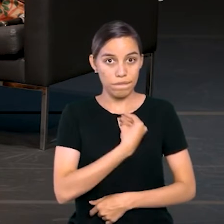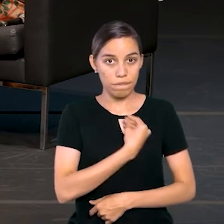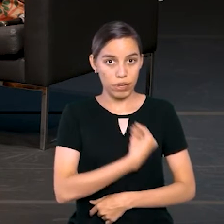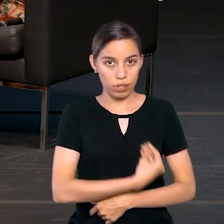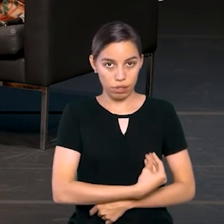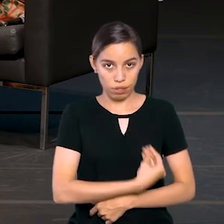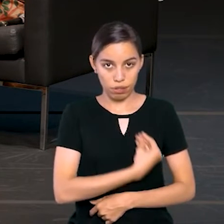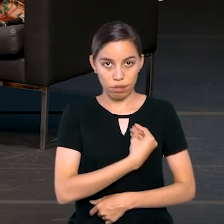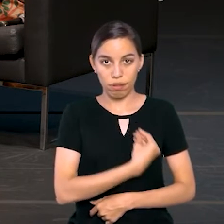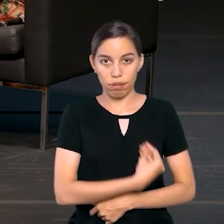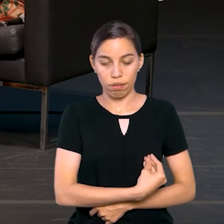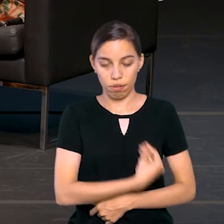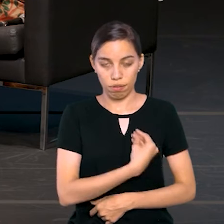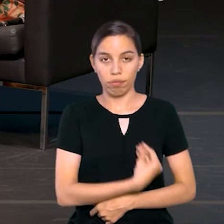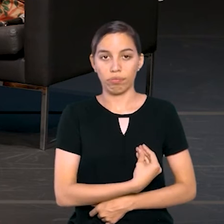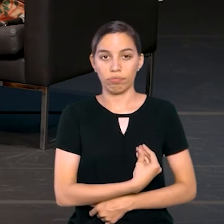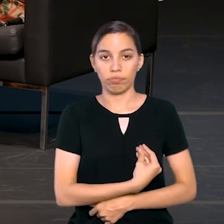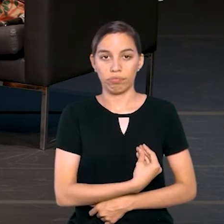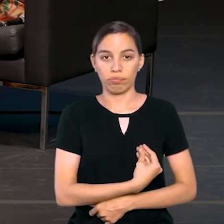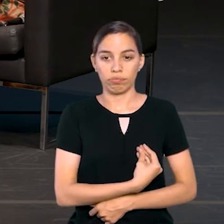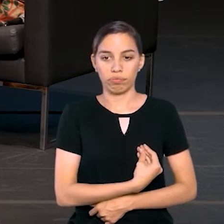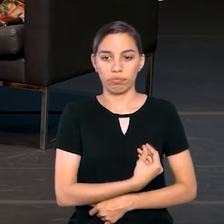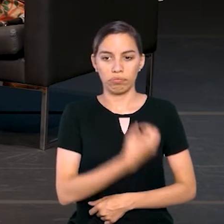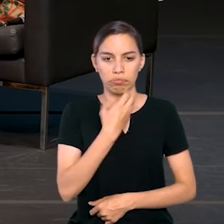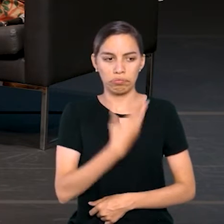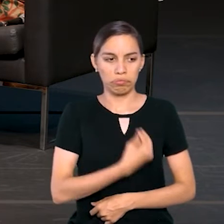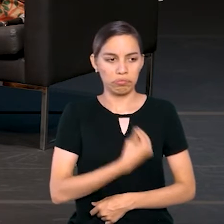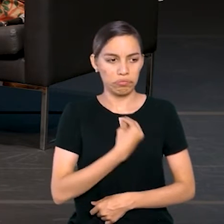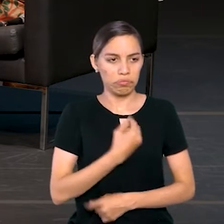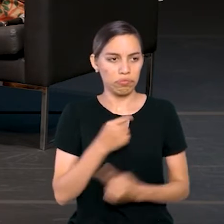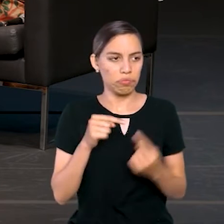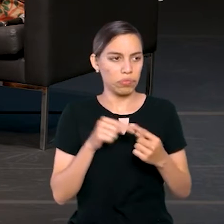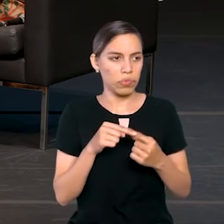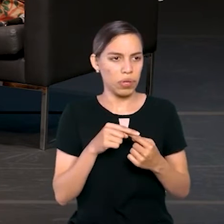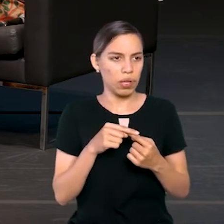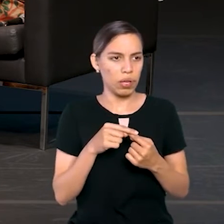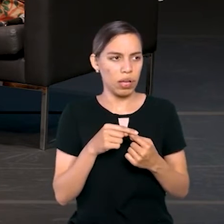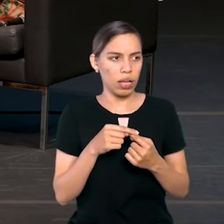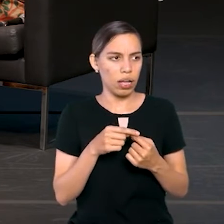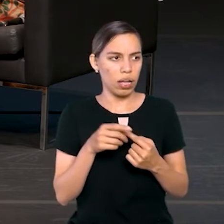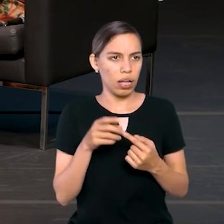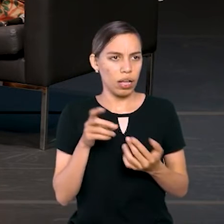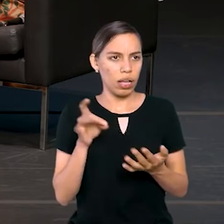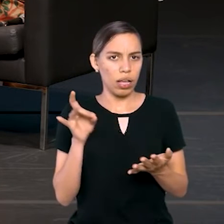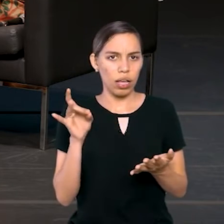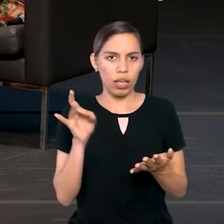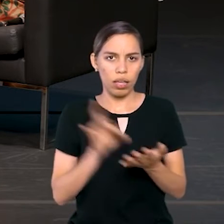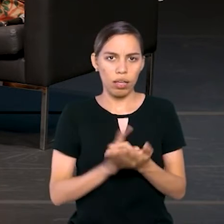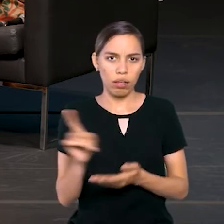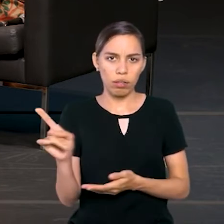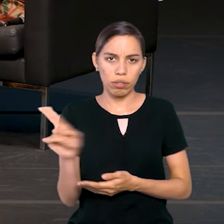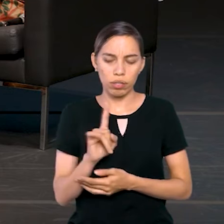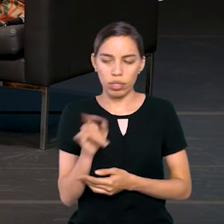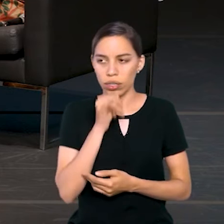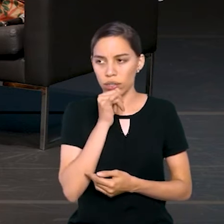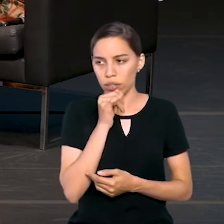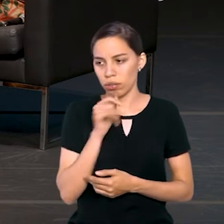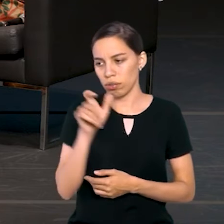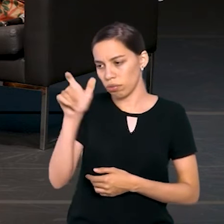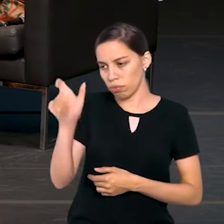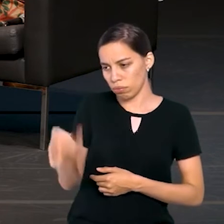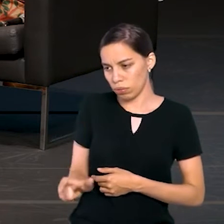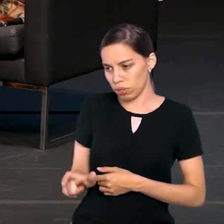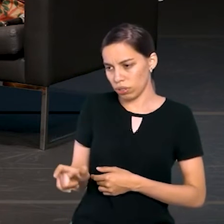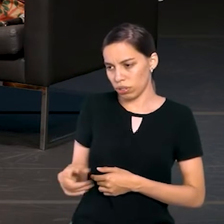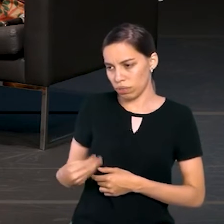Porque bem viver, na verdade, é uma abstração. Porque o que pode ser uma ótima vida para uma pessoa pode